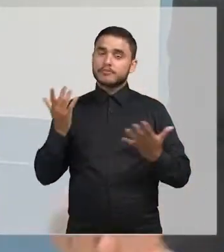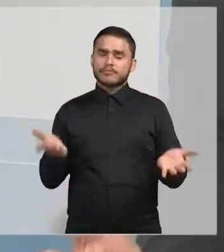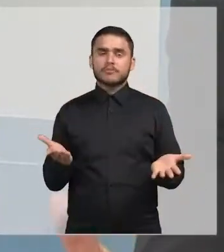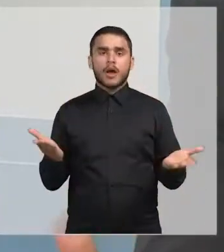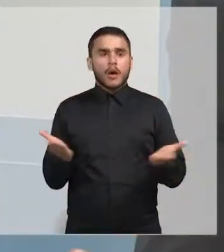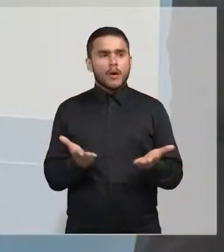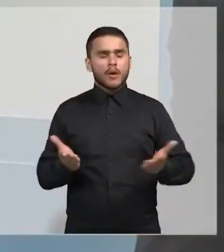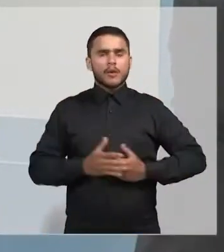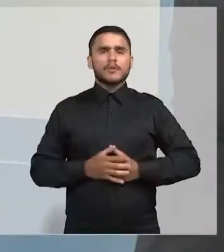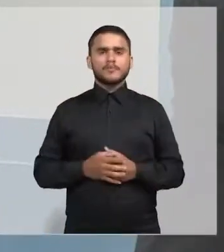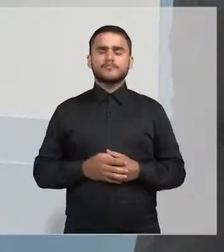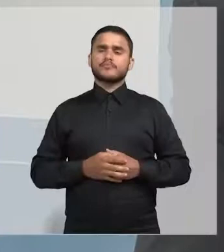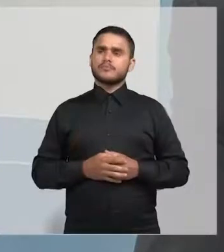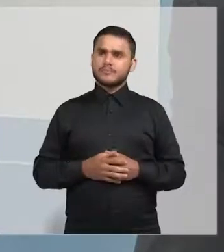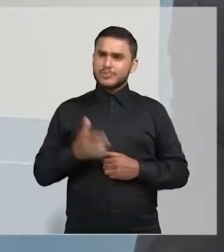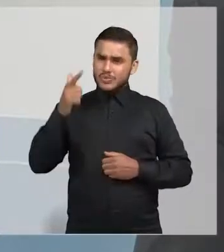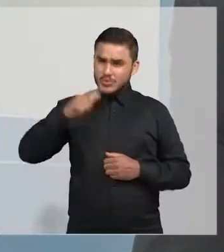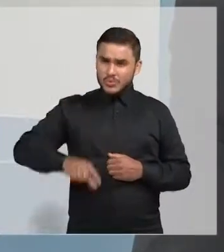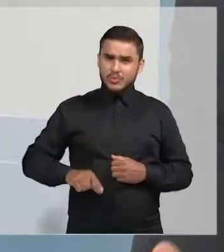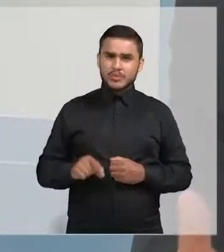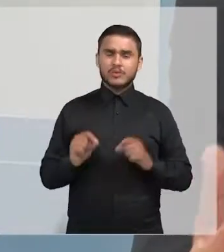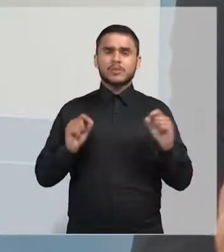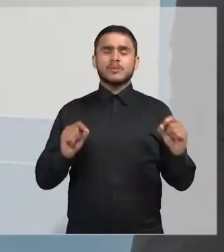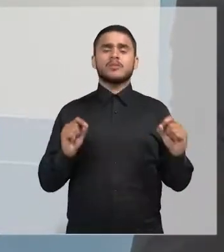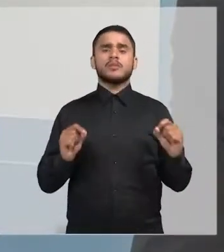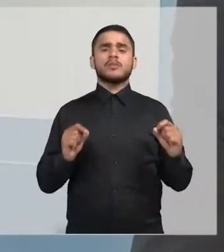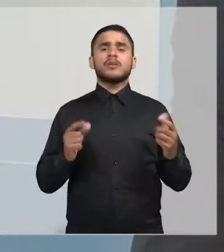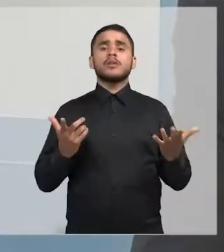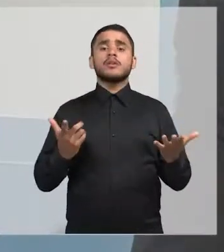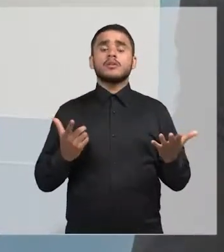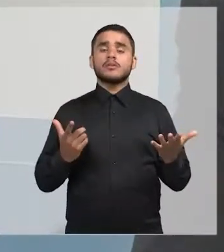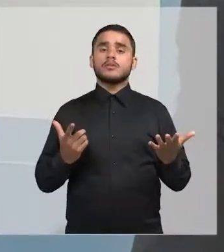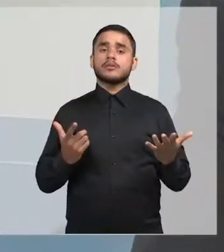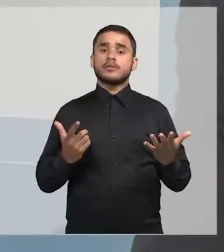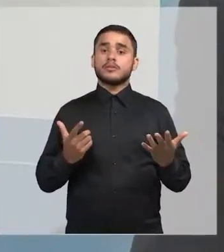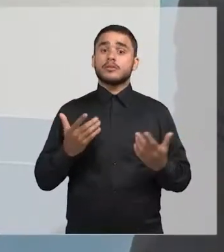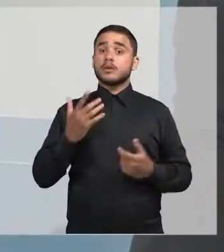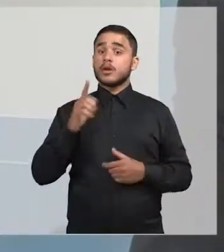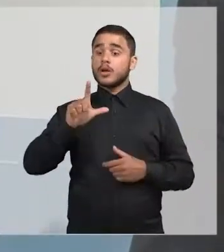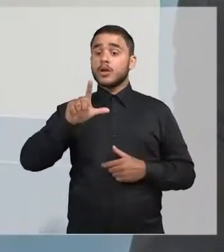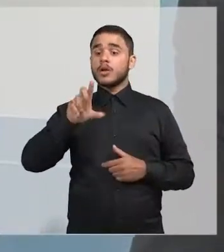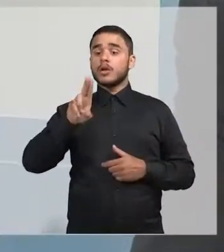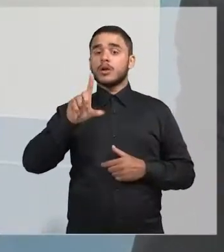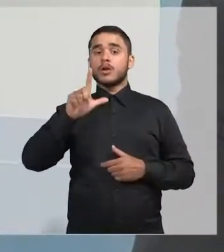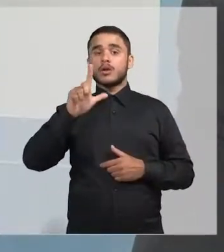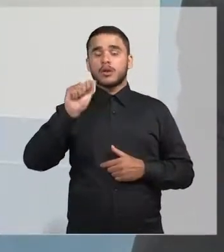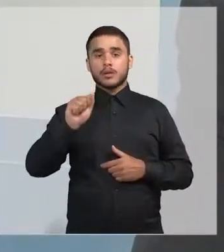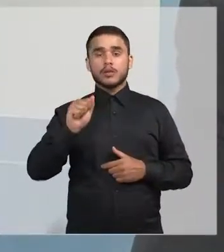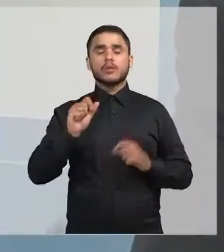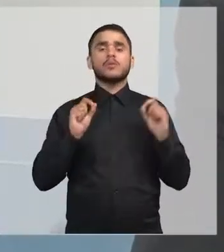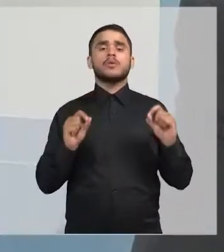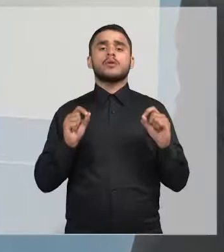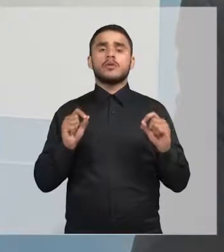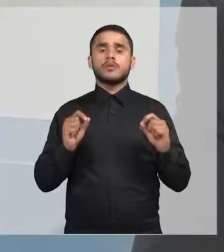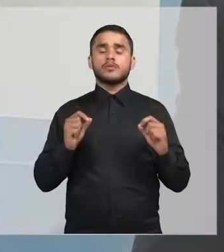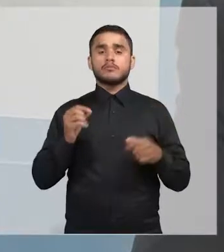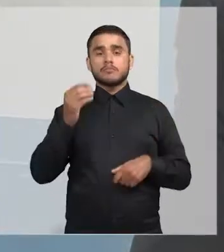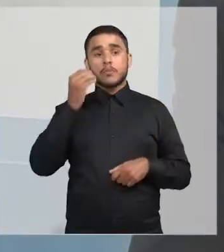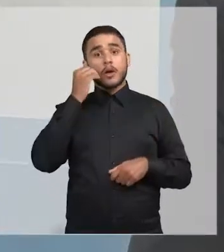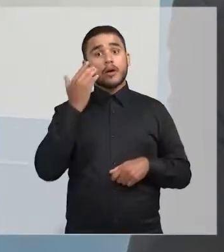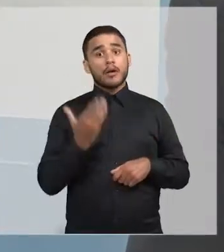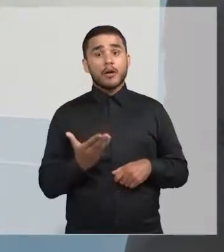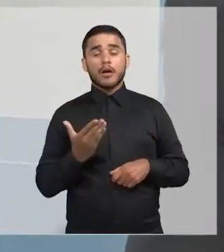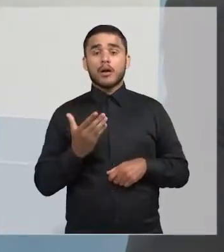o último lance dele, antes dessa eleição, foi a pedido do Lula pegar uma vaga, a pedido do Lula e do